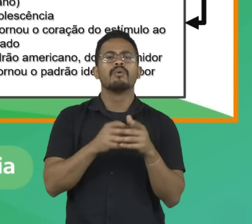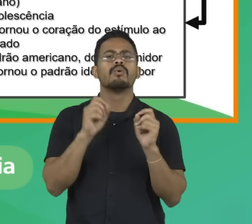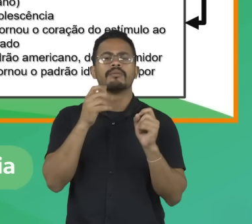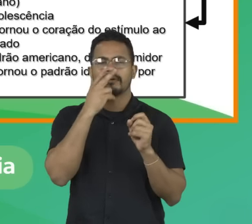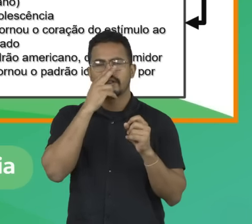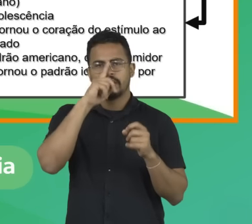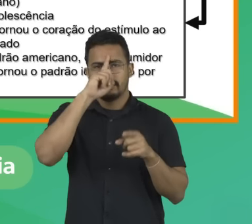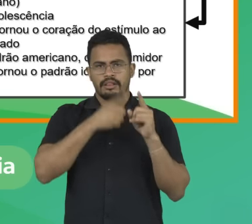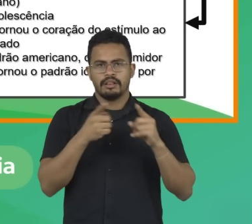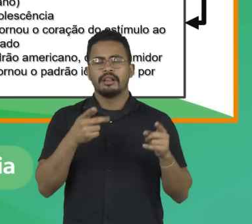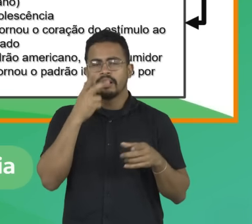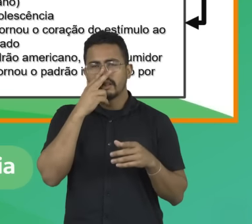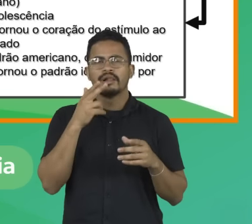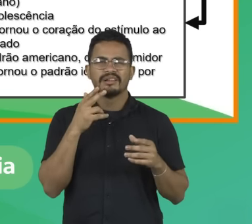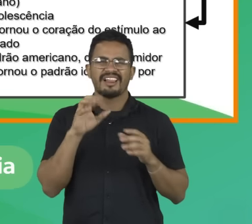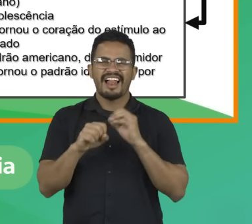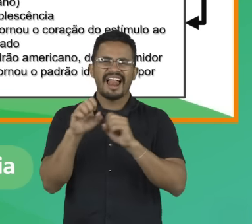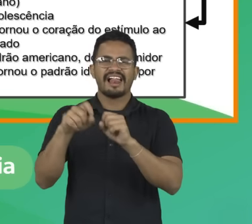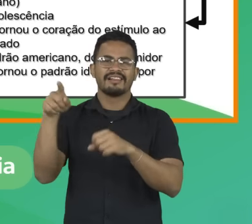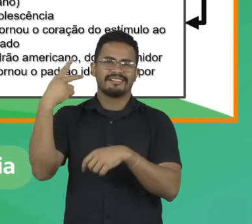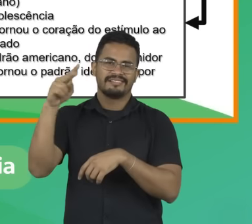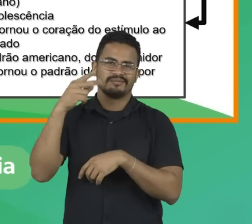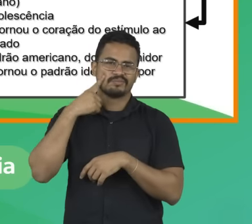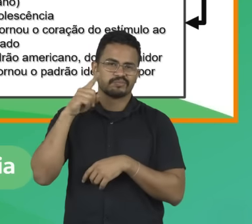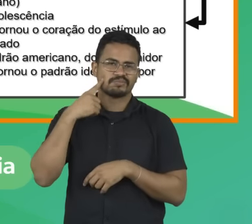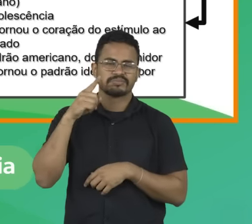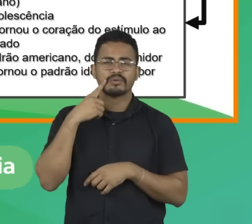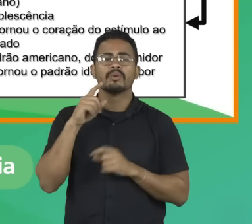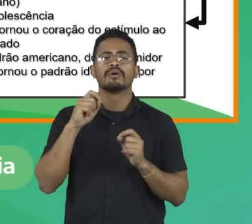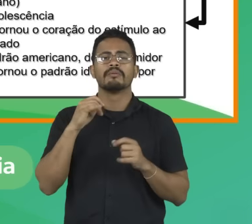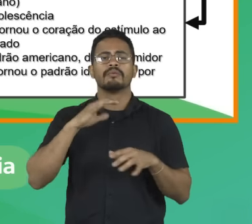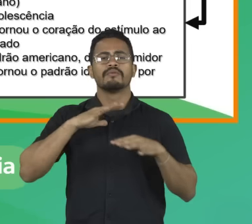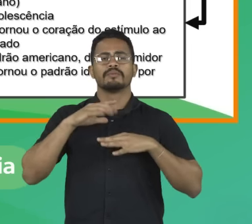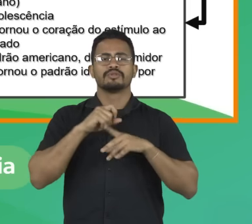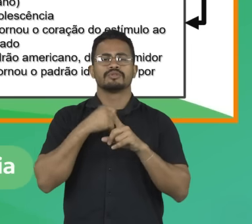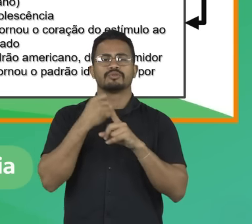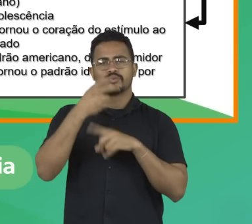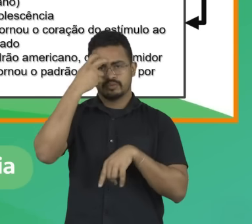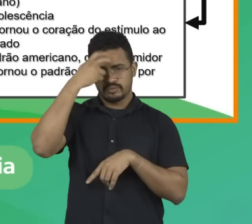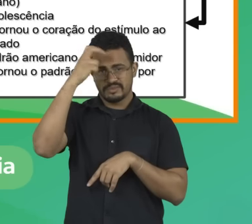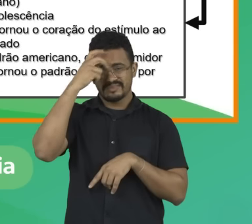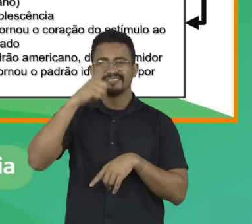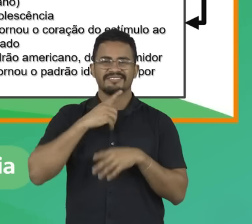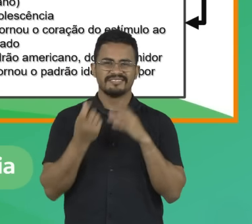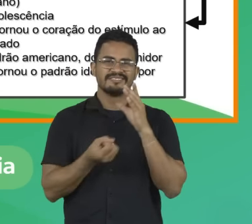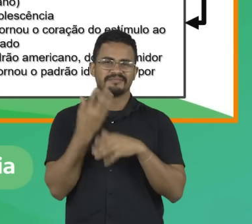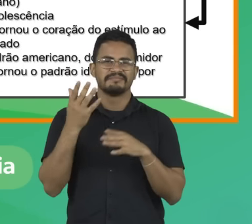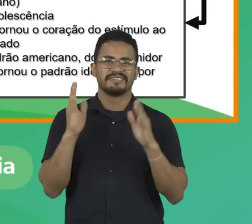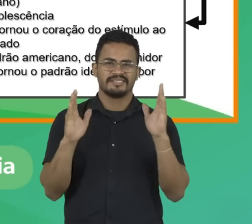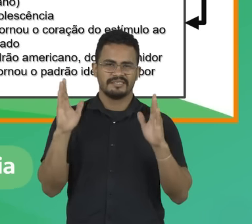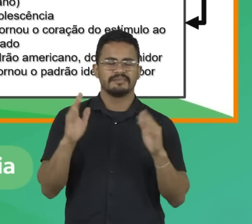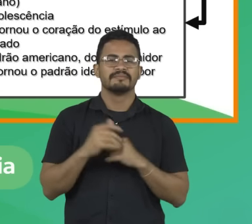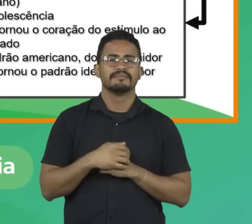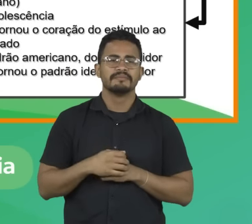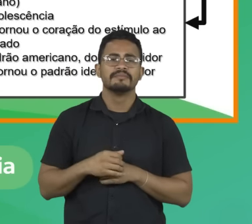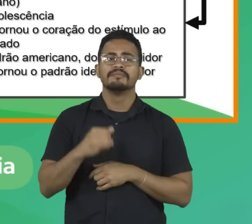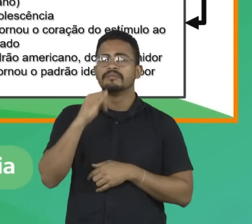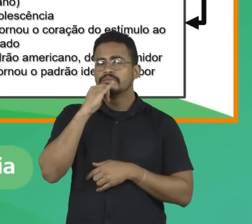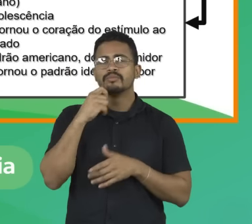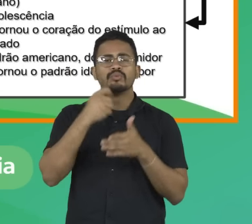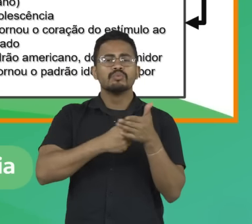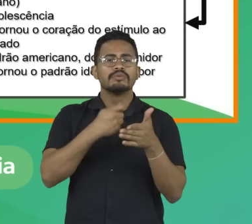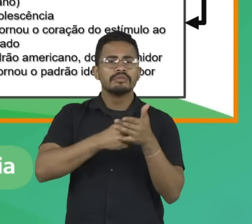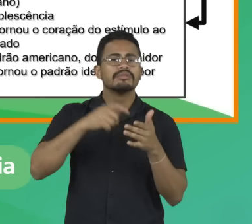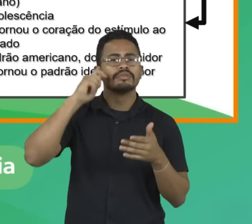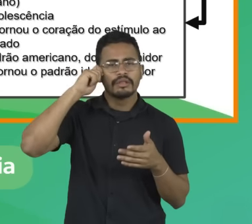sistema norte-americano, que foram os movimentos socioculturais que surgiram nesse período. Desde o movimento de luta negra, os Panteras Negras,